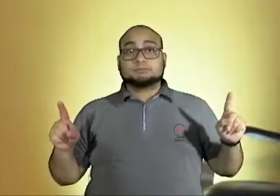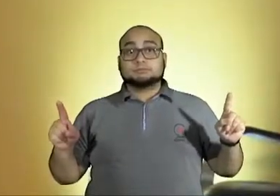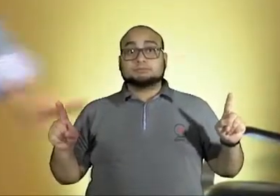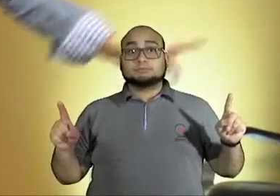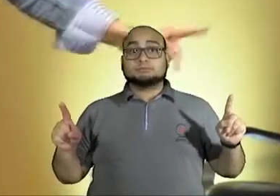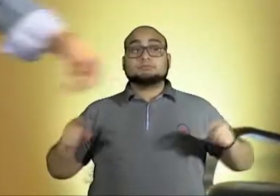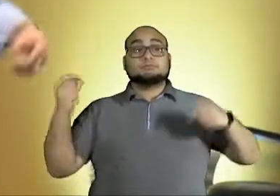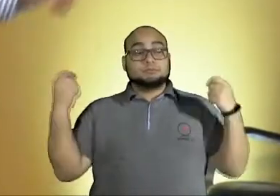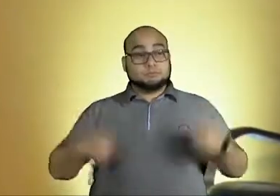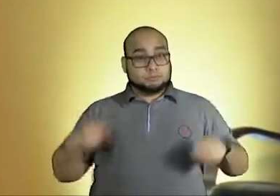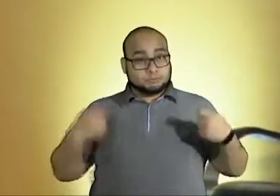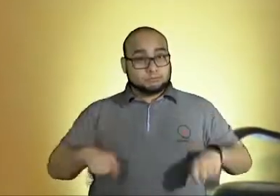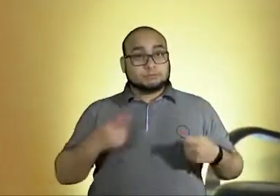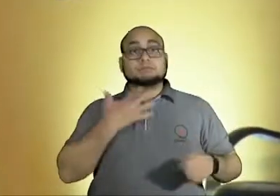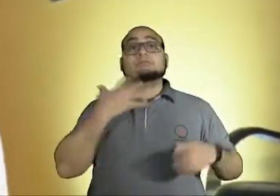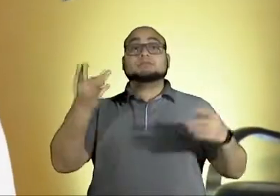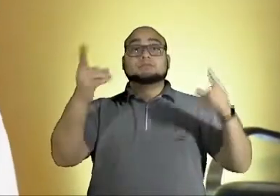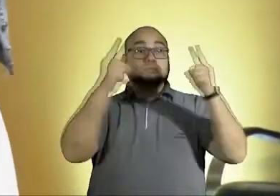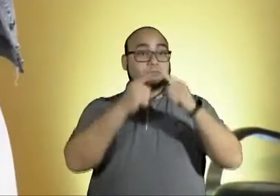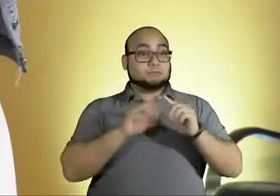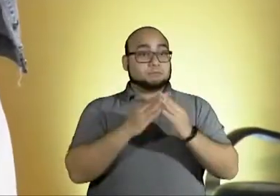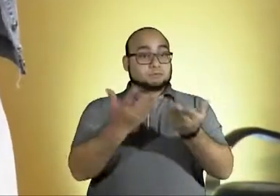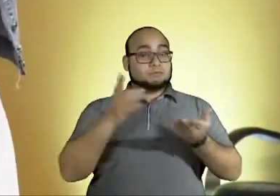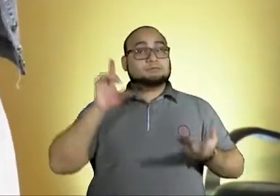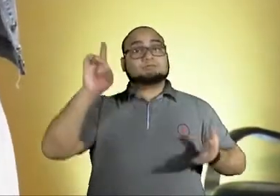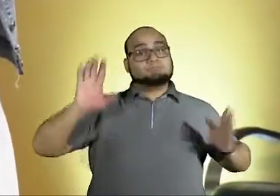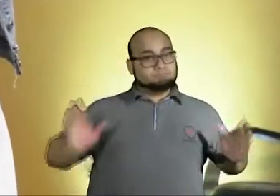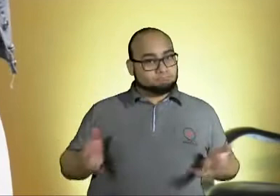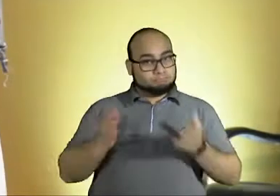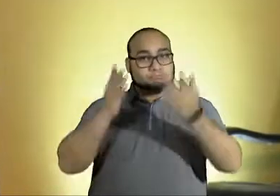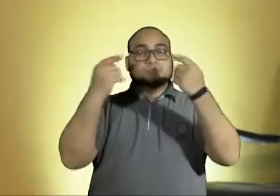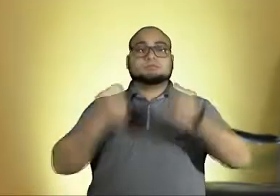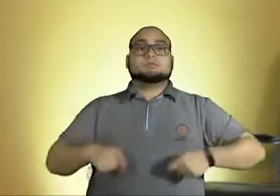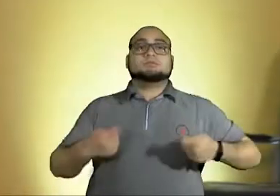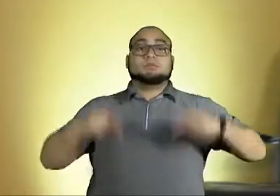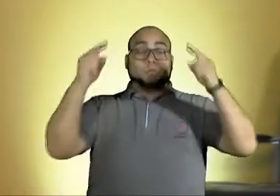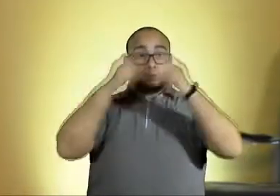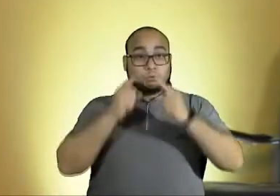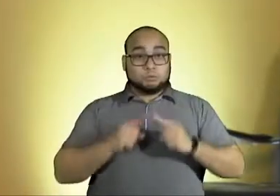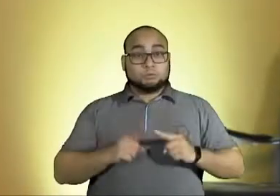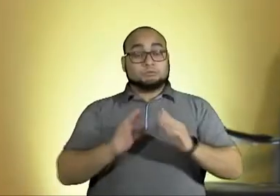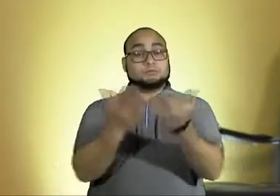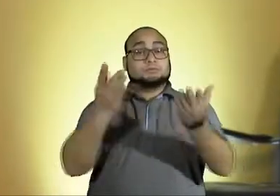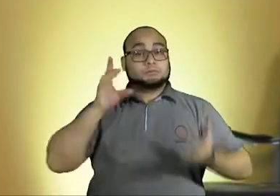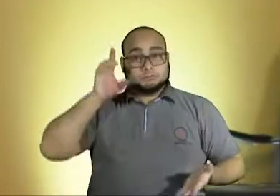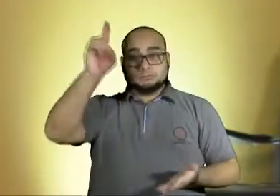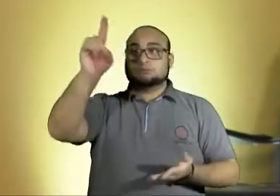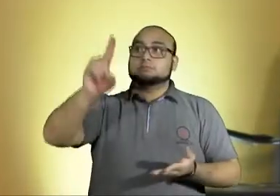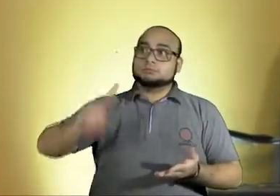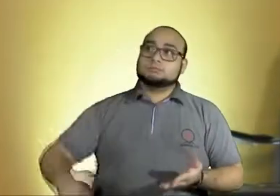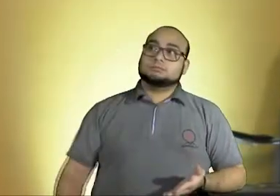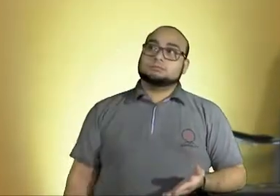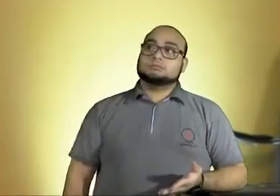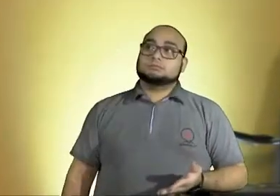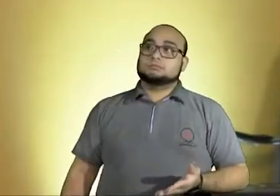cumprir a... Tua motivação é necessidade ou é cumprir a palavra? Segundo nível de maturidade da